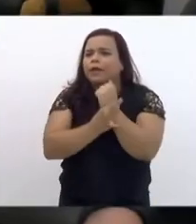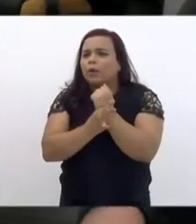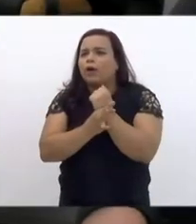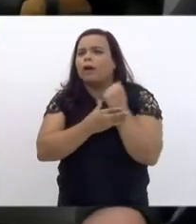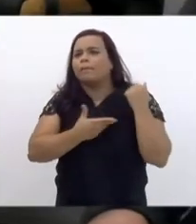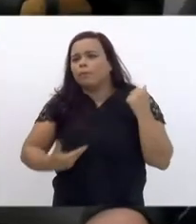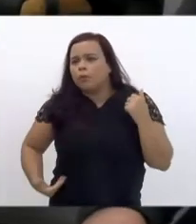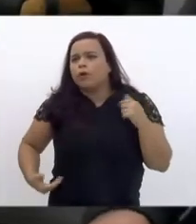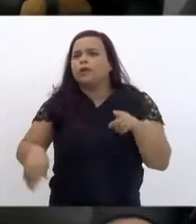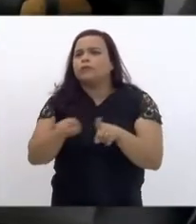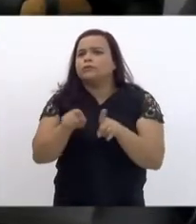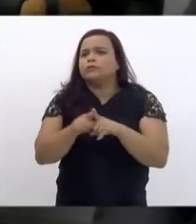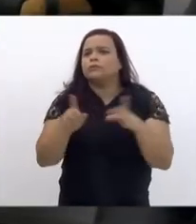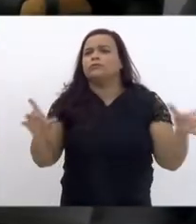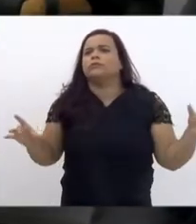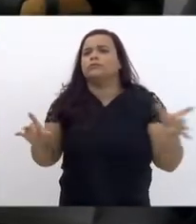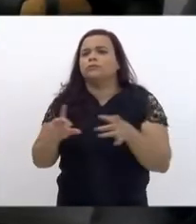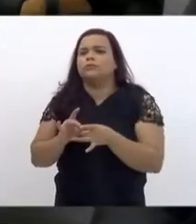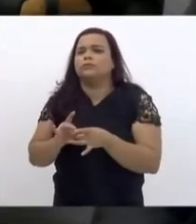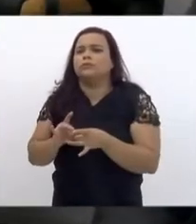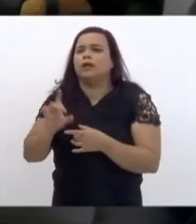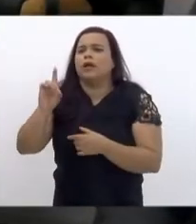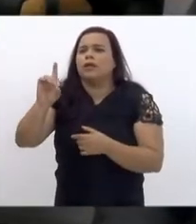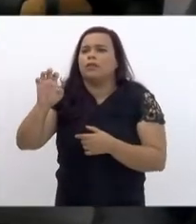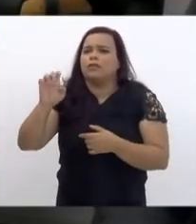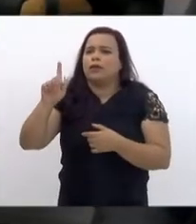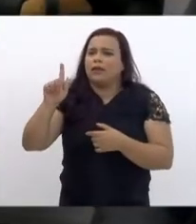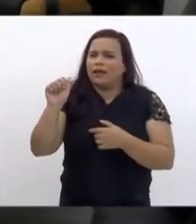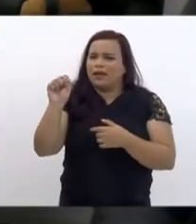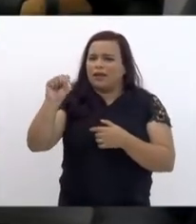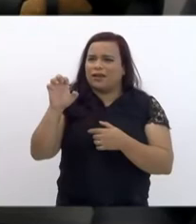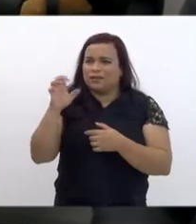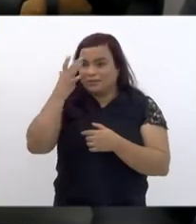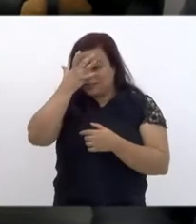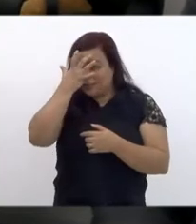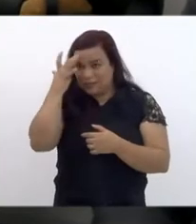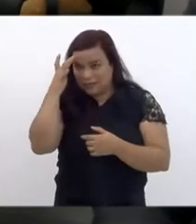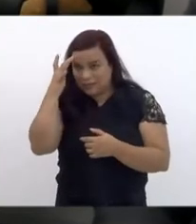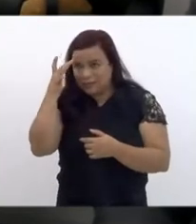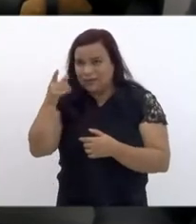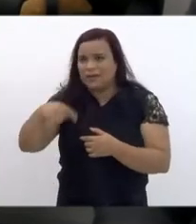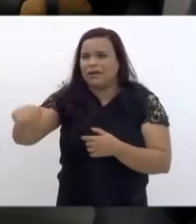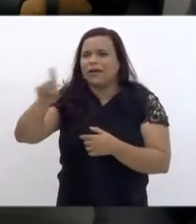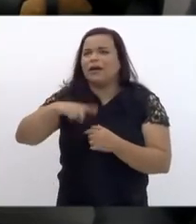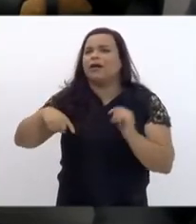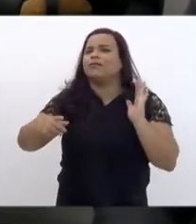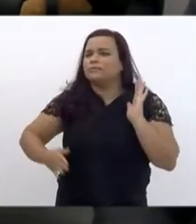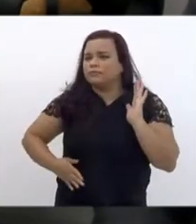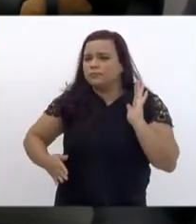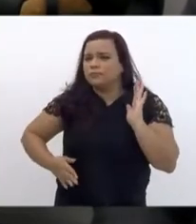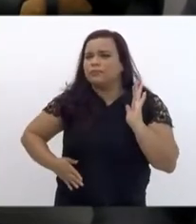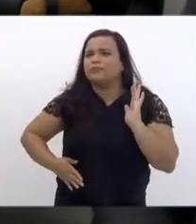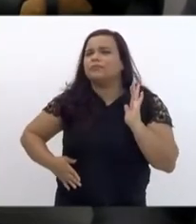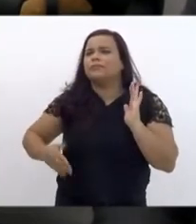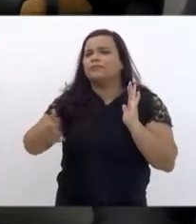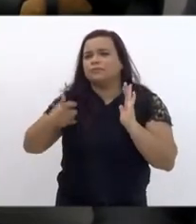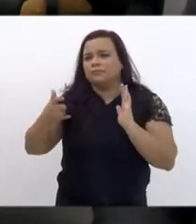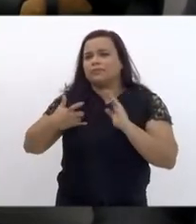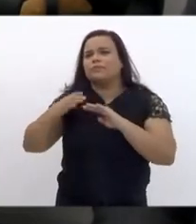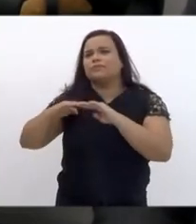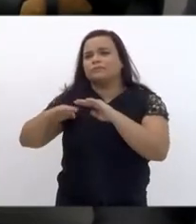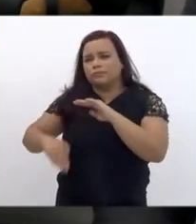DEGASE com os marginais e não as criancinhas boas palavras, que